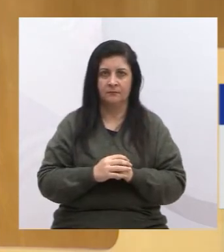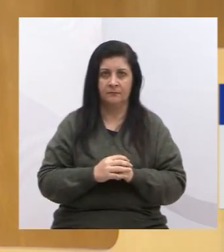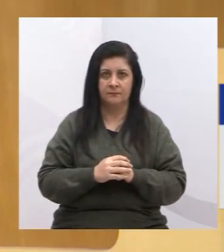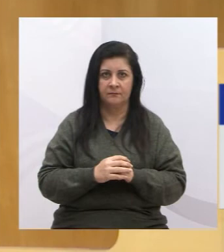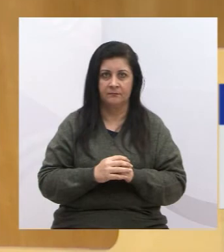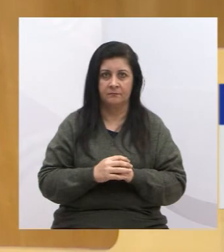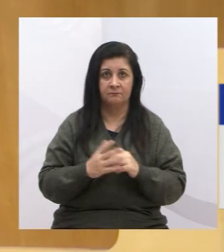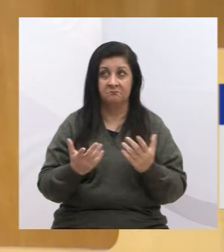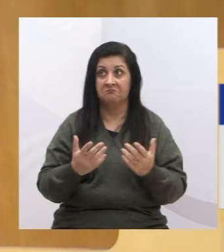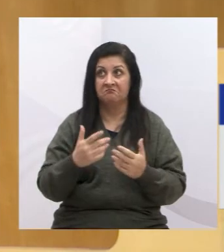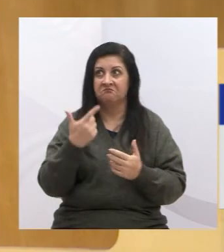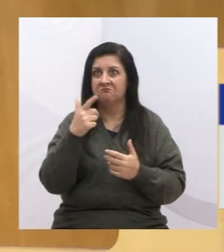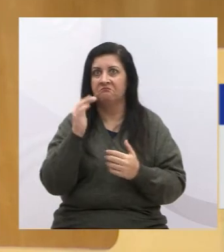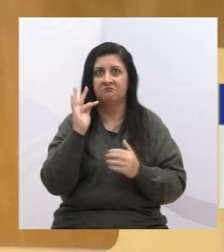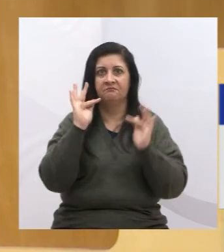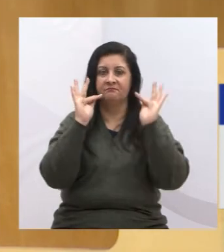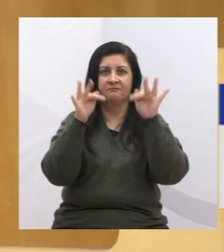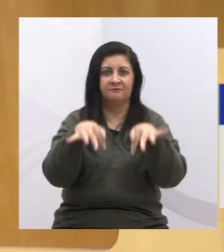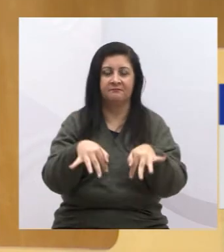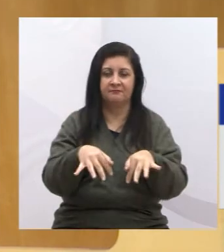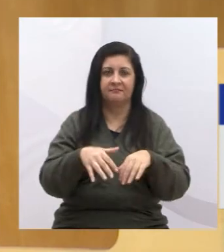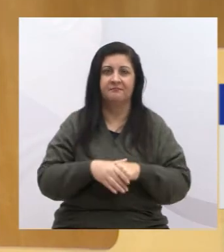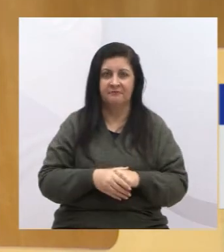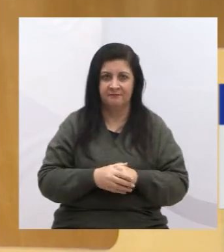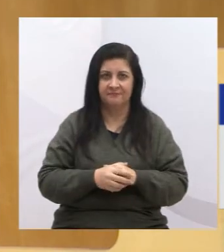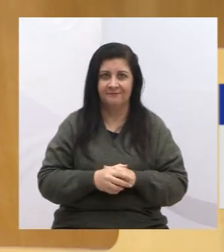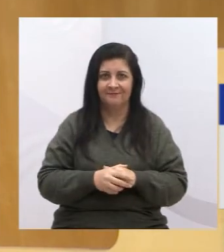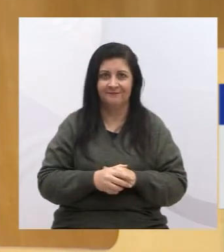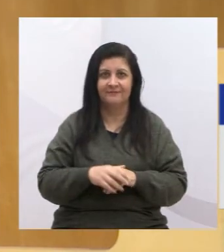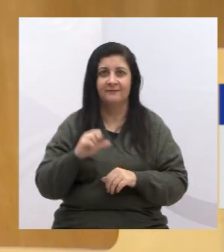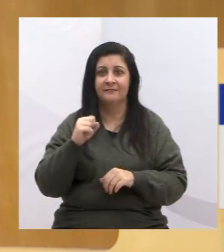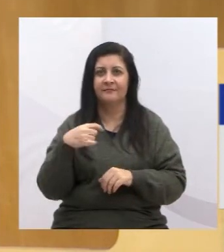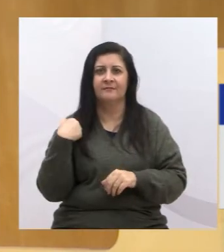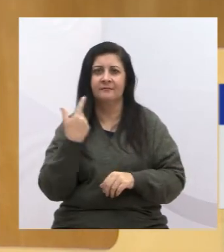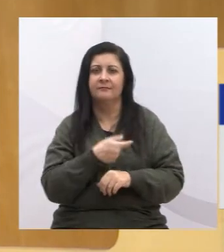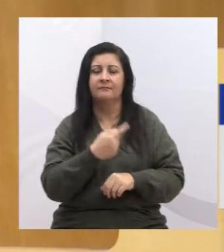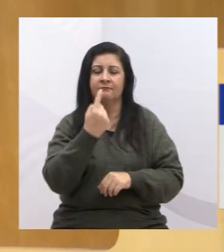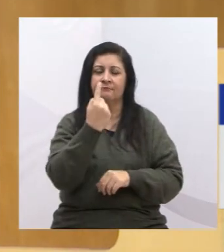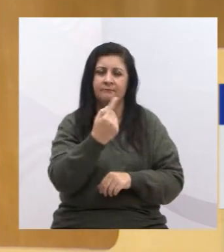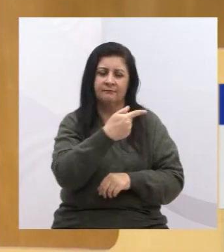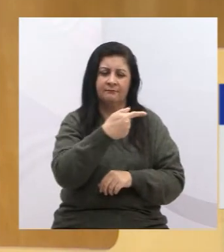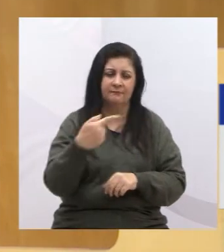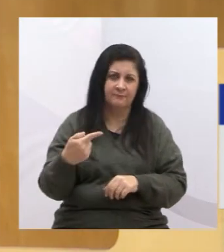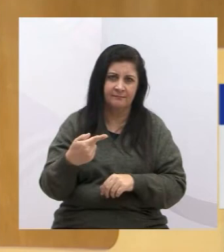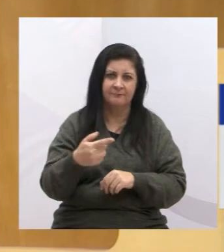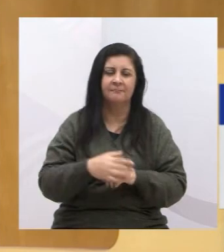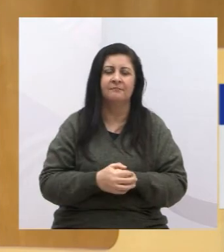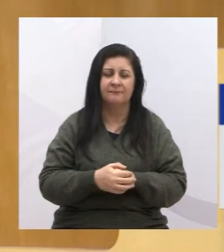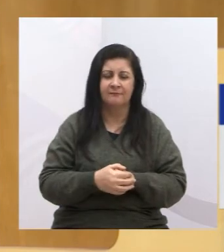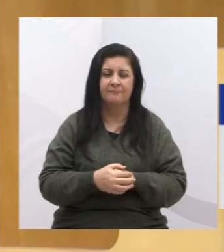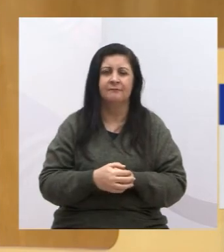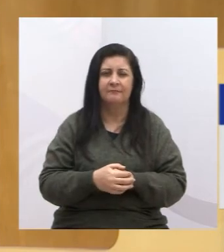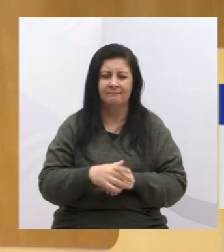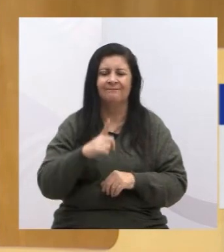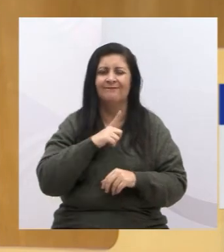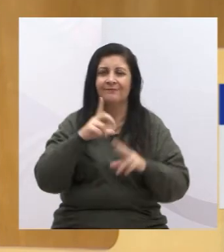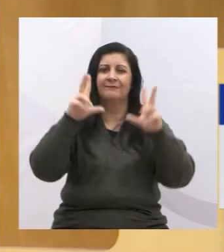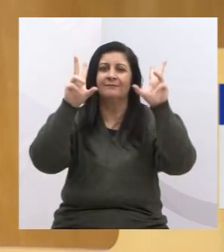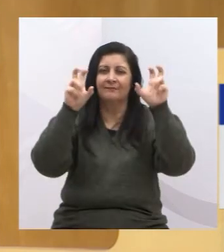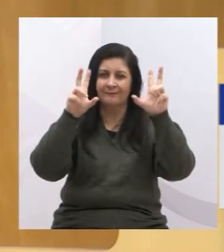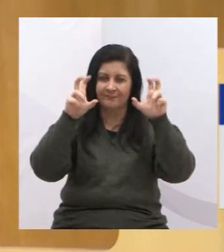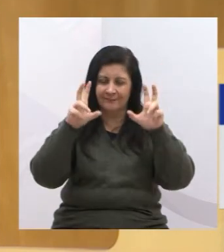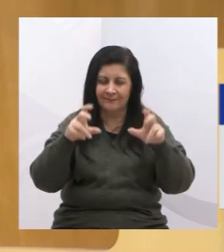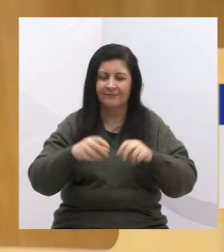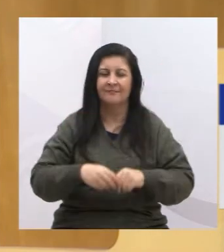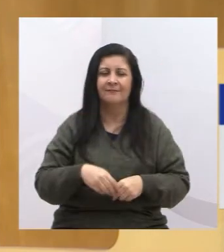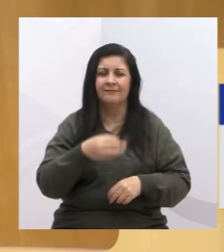não está vendo o fim. Então, se a gente ficar aqui uma semana nós teremos temas e